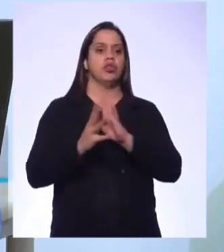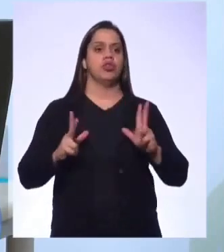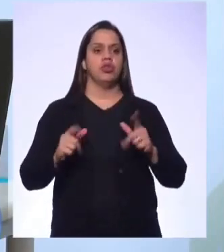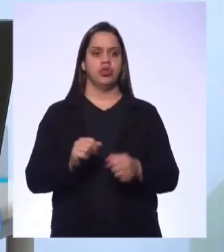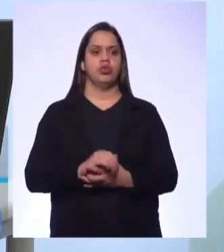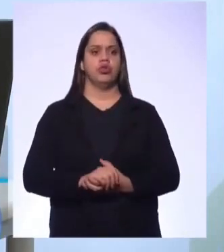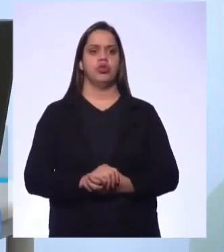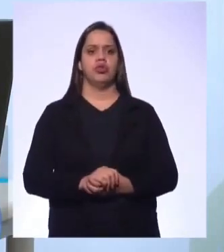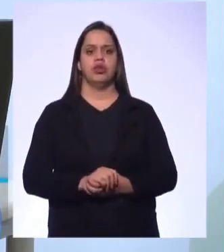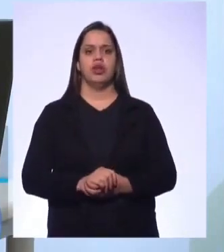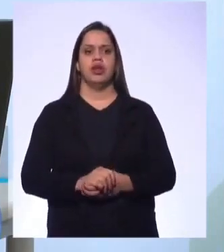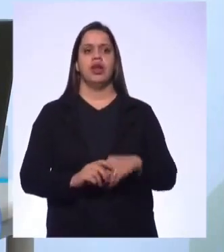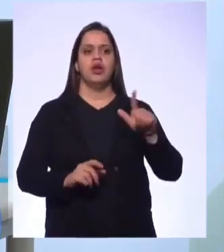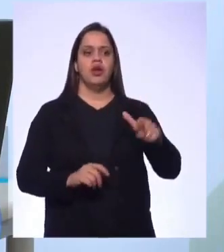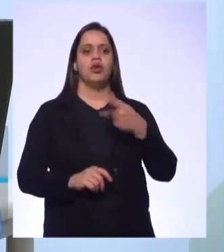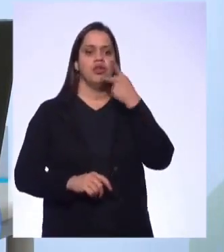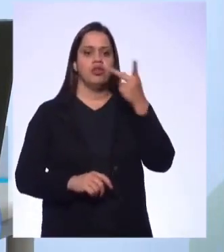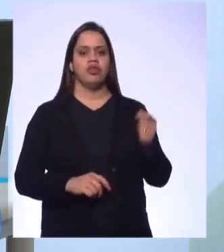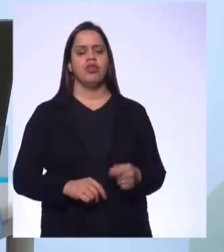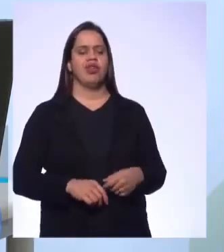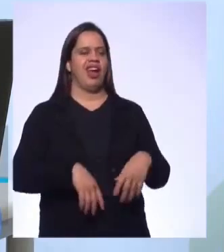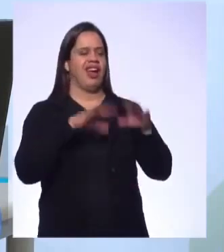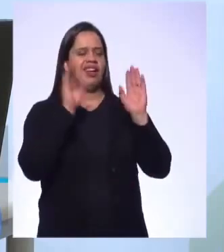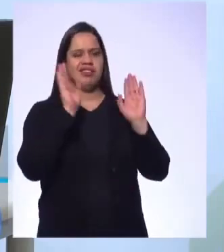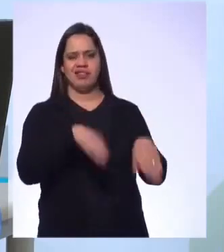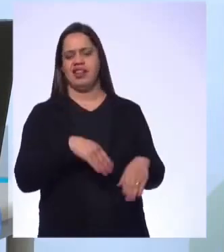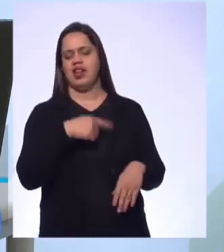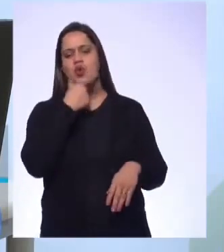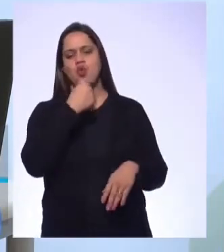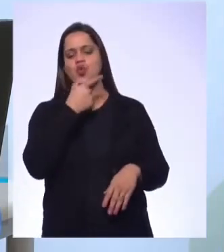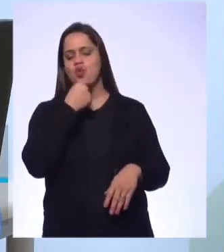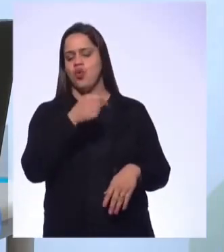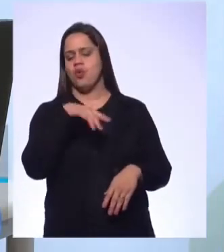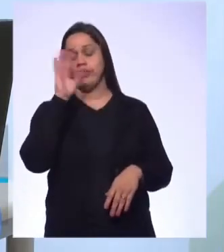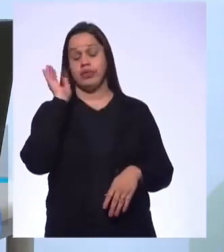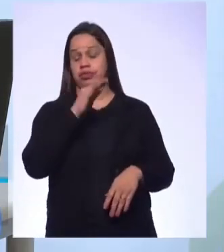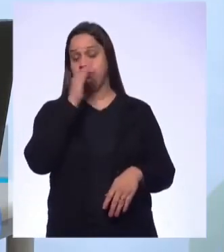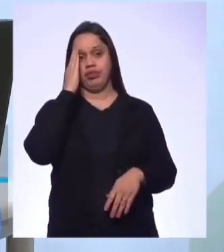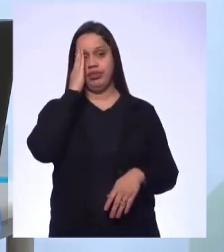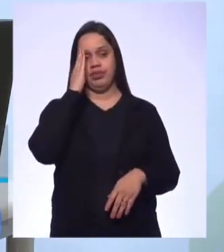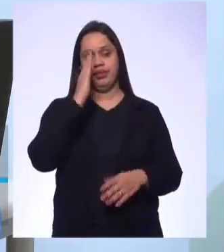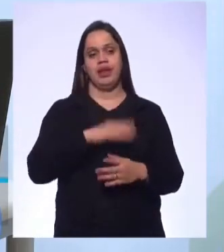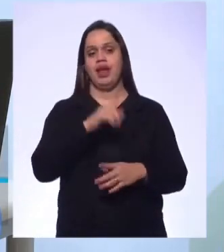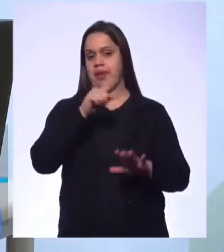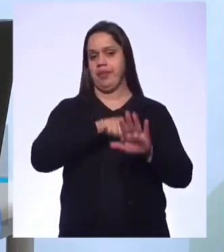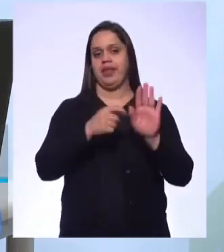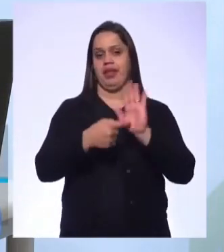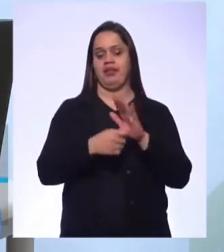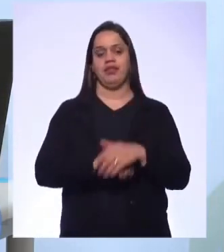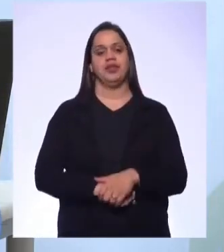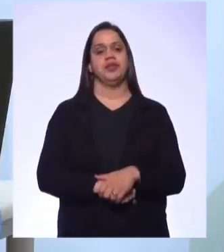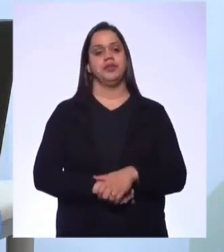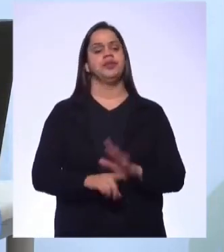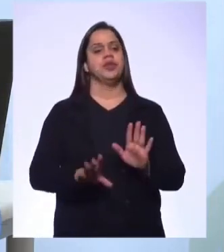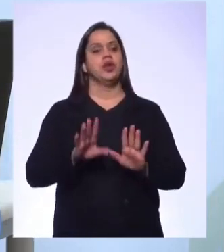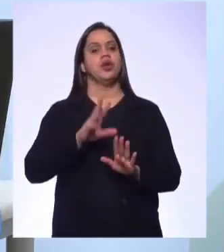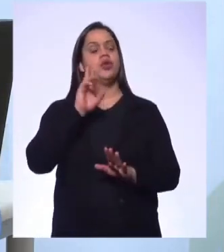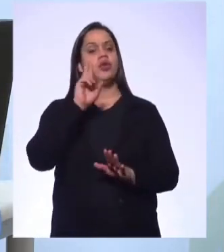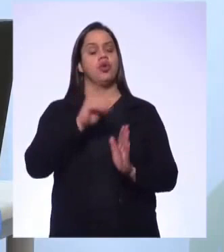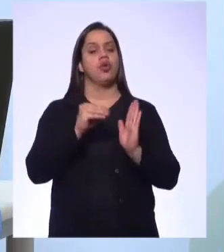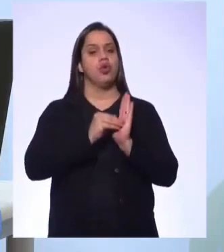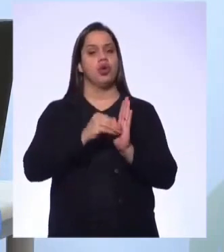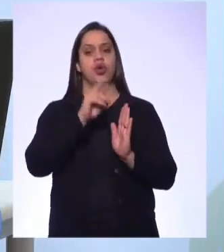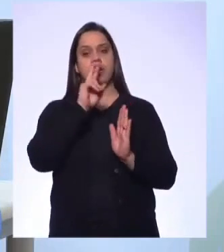lá, o ser humano é fogo. Ó, metáfora. Muito bem, então é o seguinte, eu coloquei como resposta pessoal